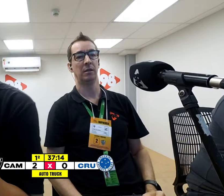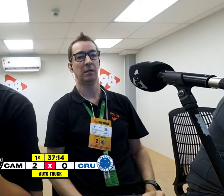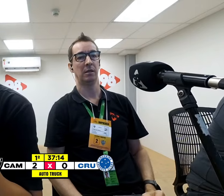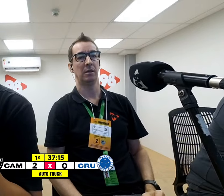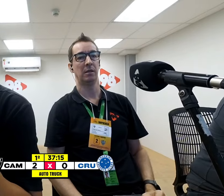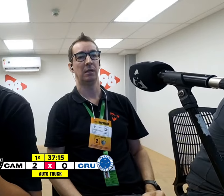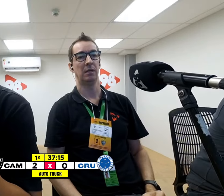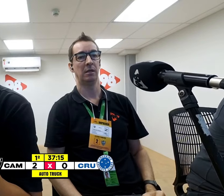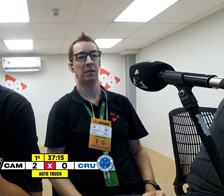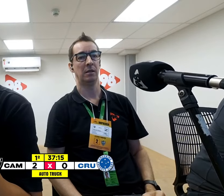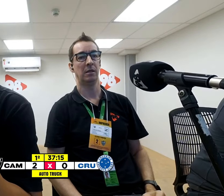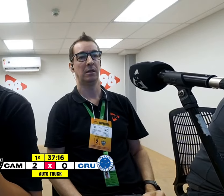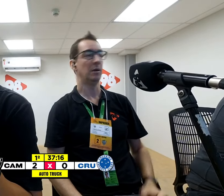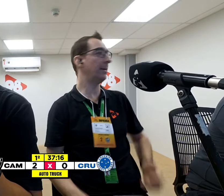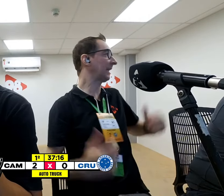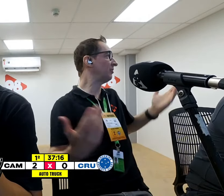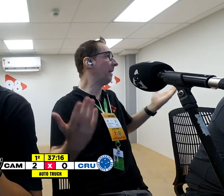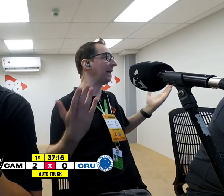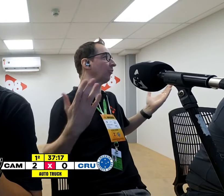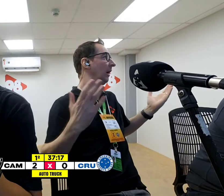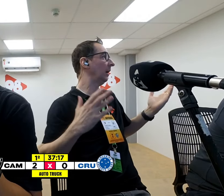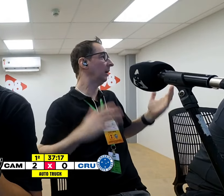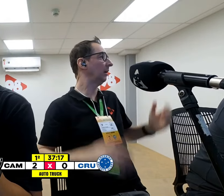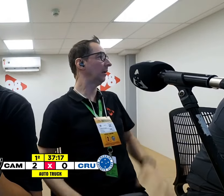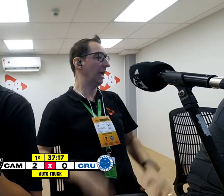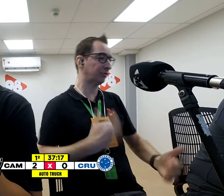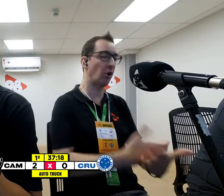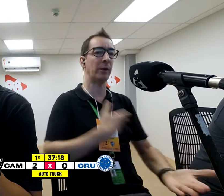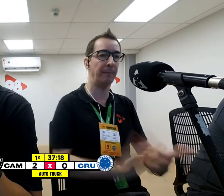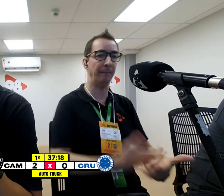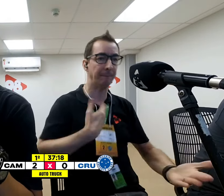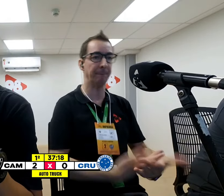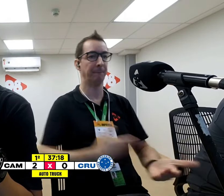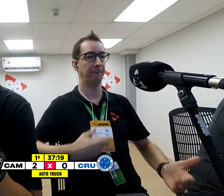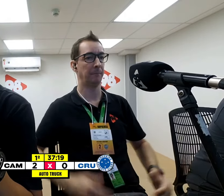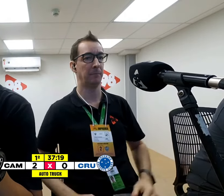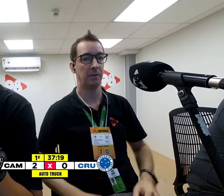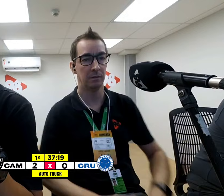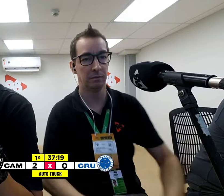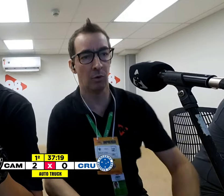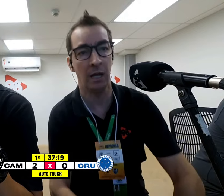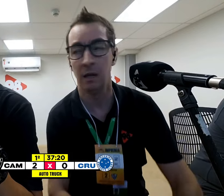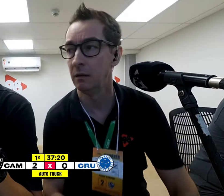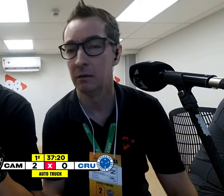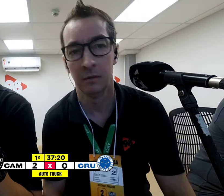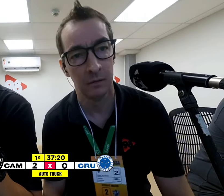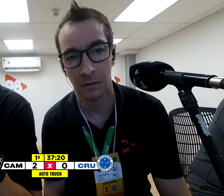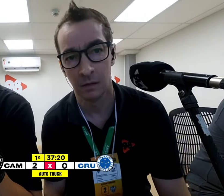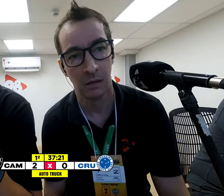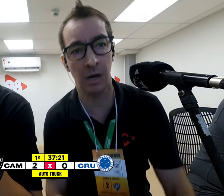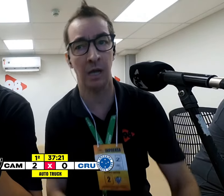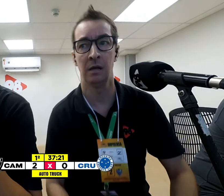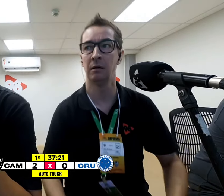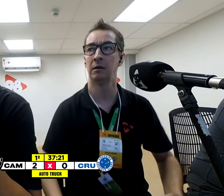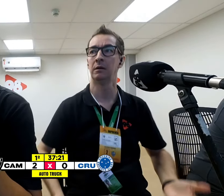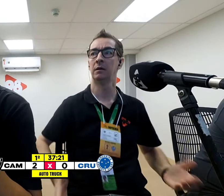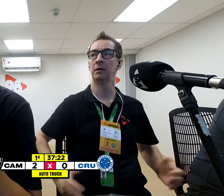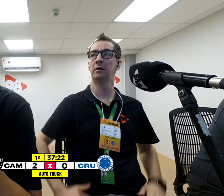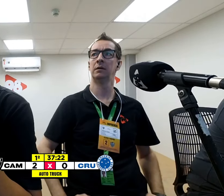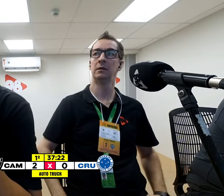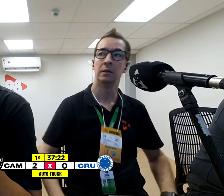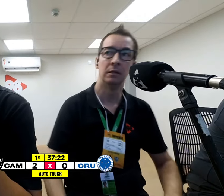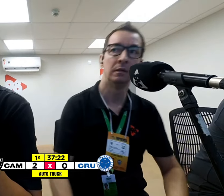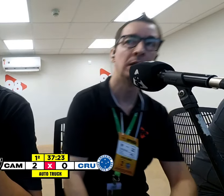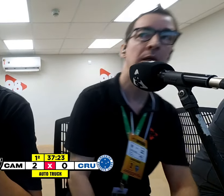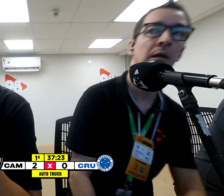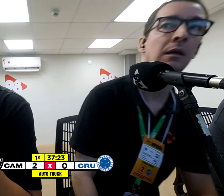Cruzeiro vai subiu o canarin madeira o jogador do Atlético foi inteligente que ele deixou a bola sair deixou o corpo justamente pro carrinho do Marlon que